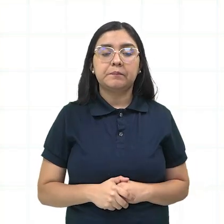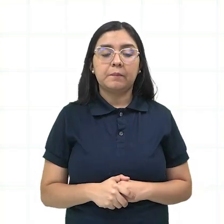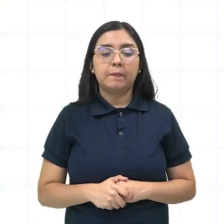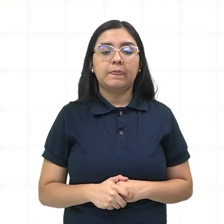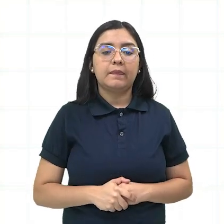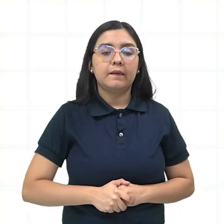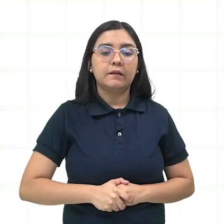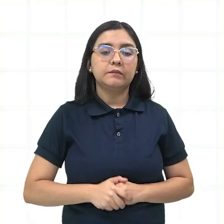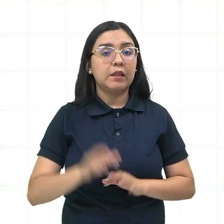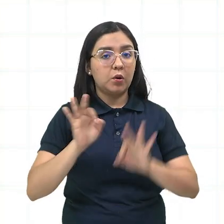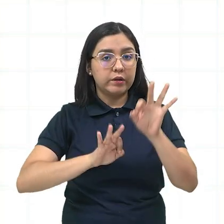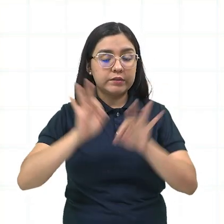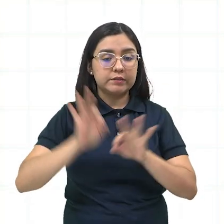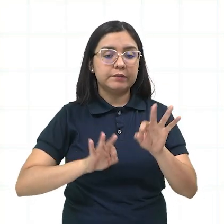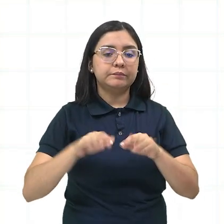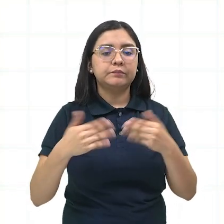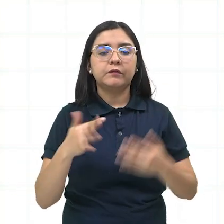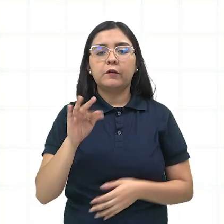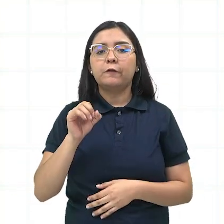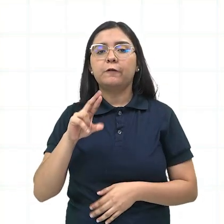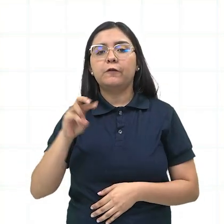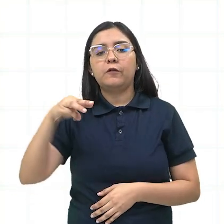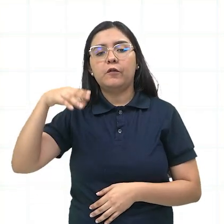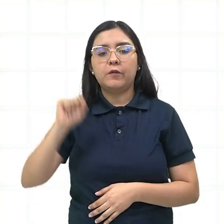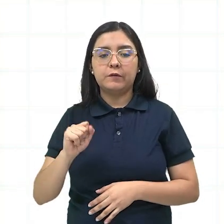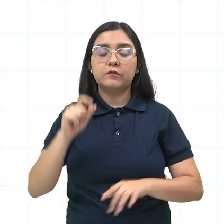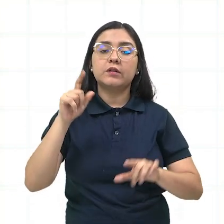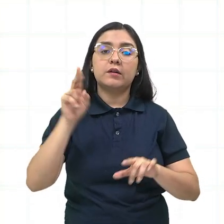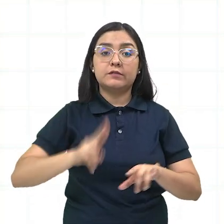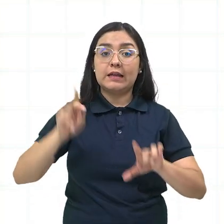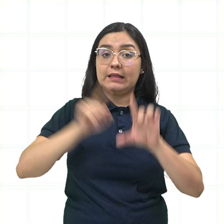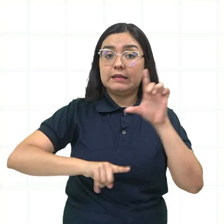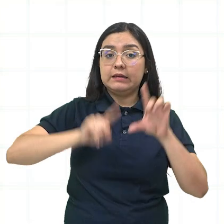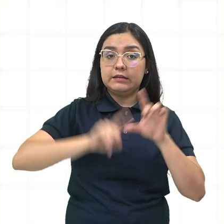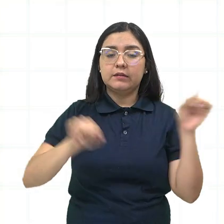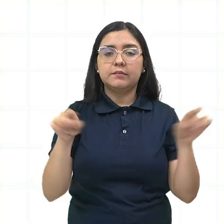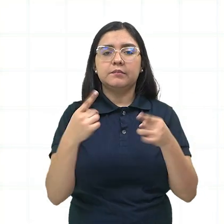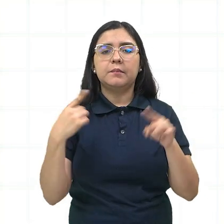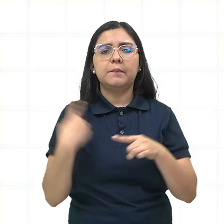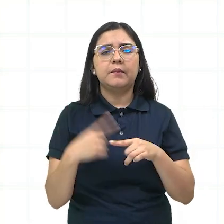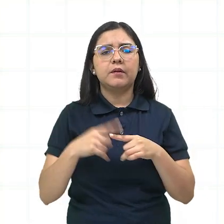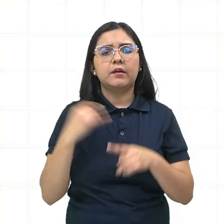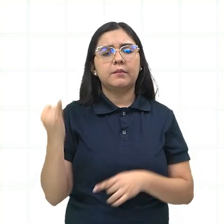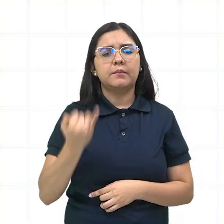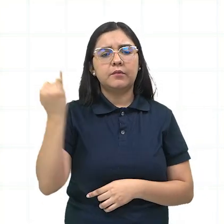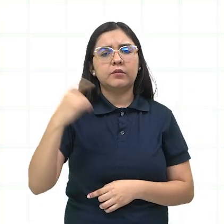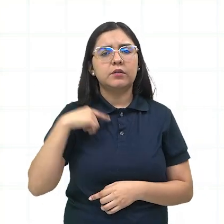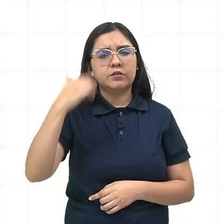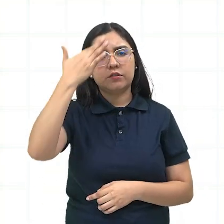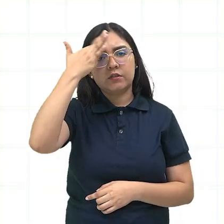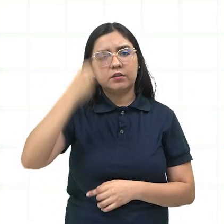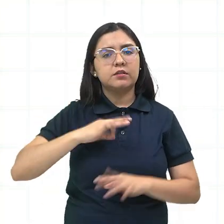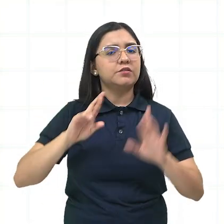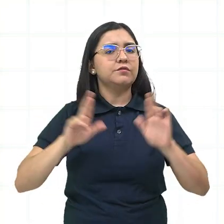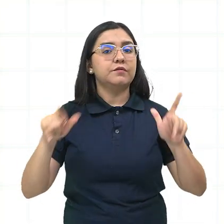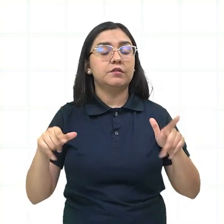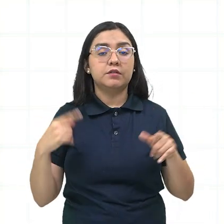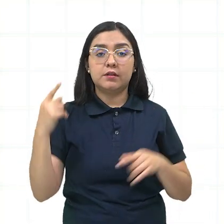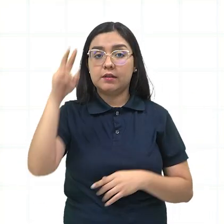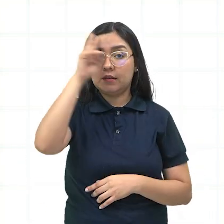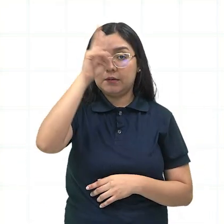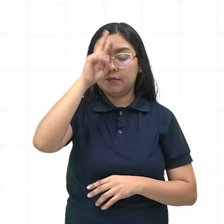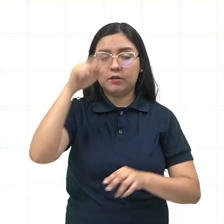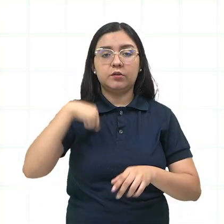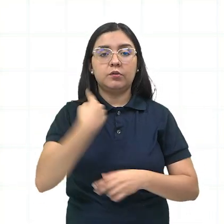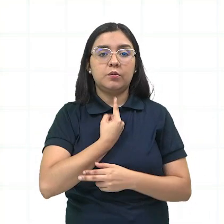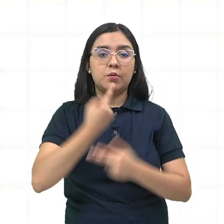de forma, eu vou utilizar na música letras. Por que é importante entender essa diferença, professora? Lembra que